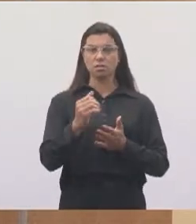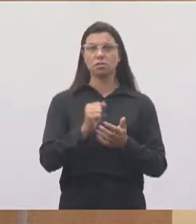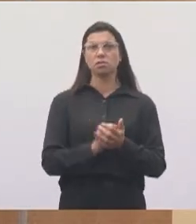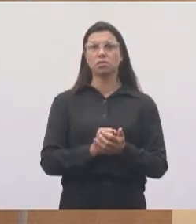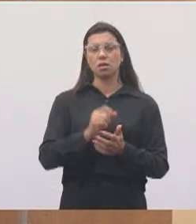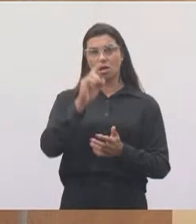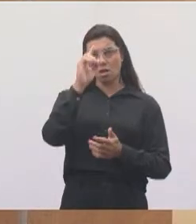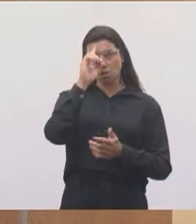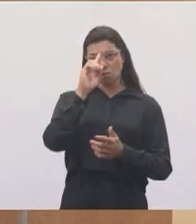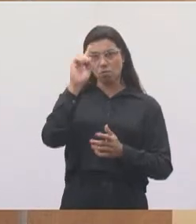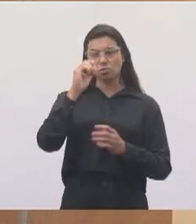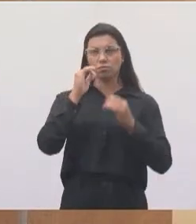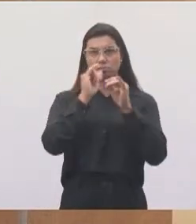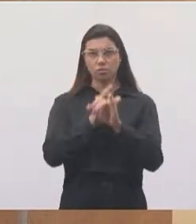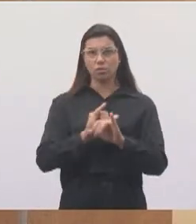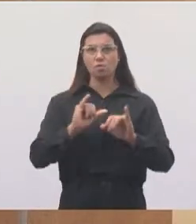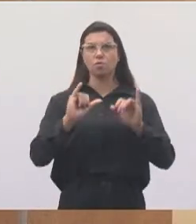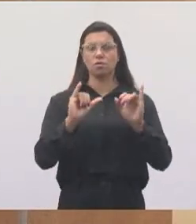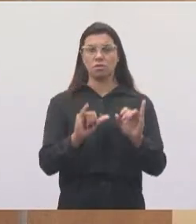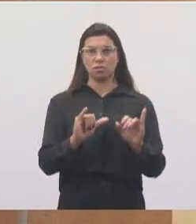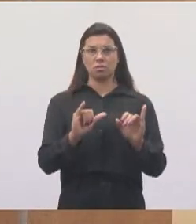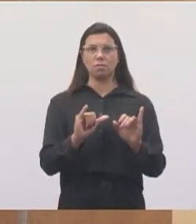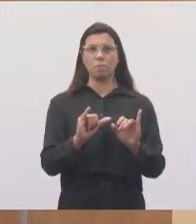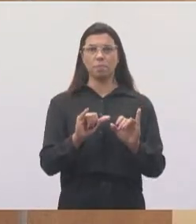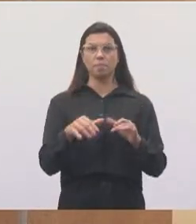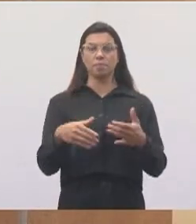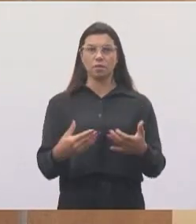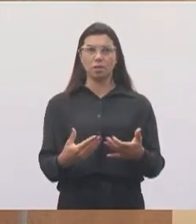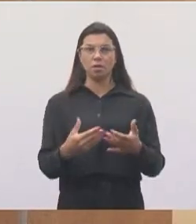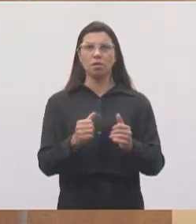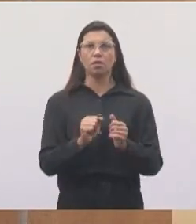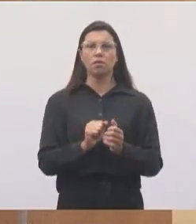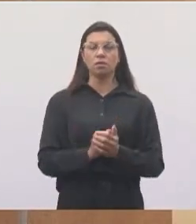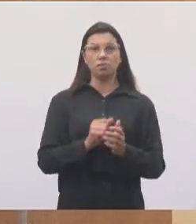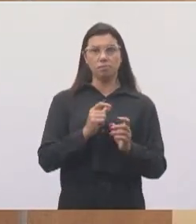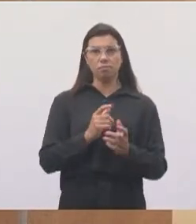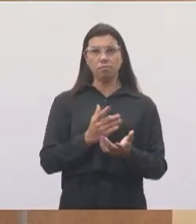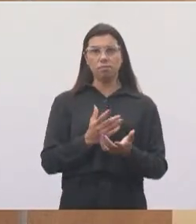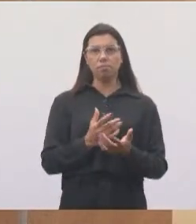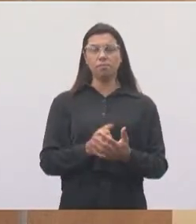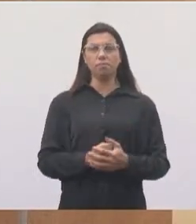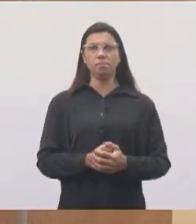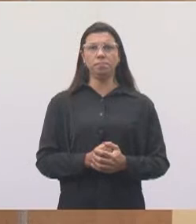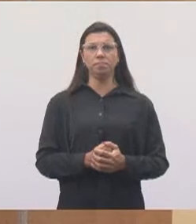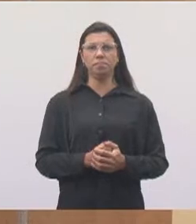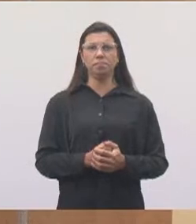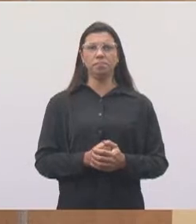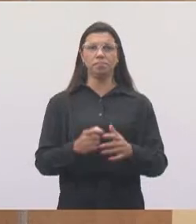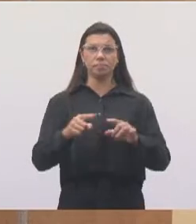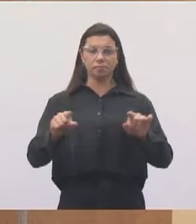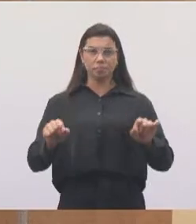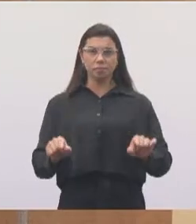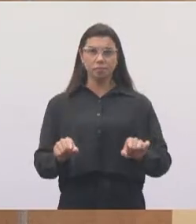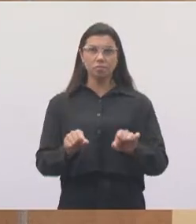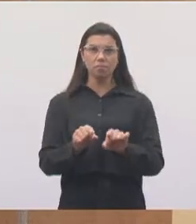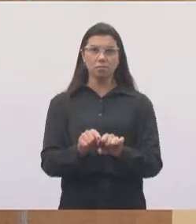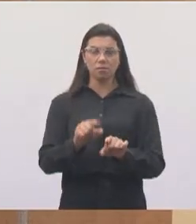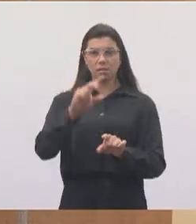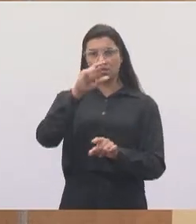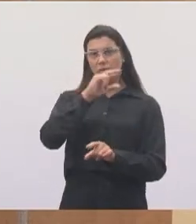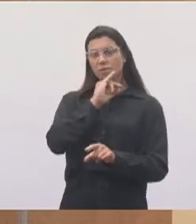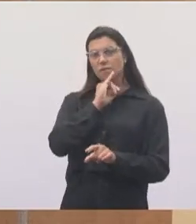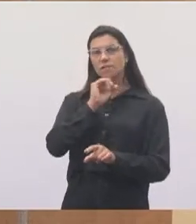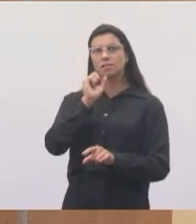sua publicação, revogados as disposições em contrário. Gabinete do Prefeito, 23 de